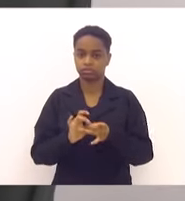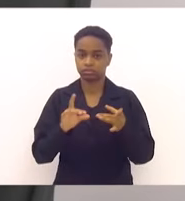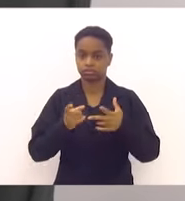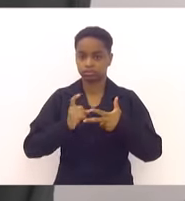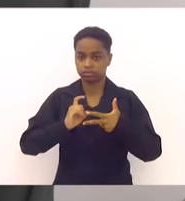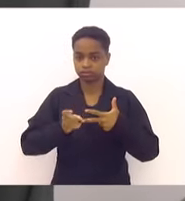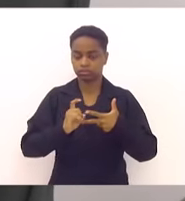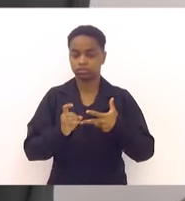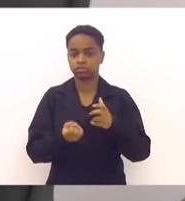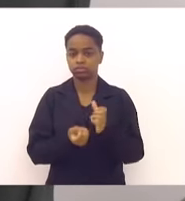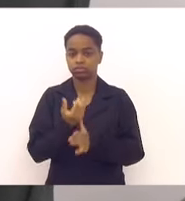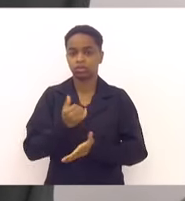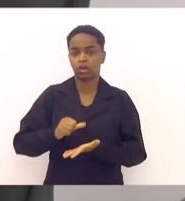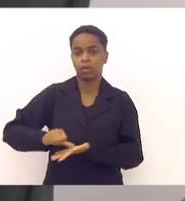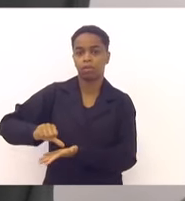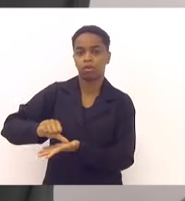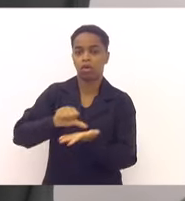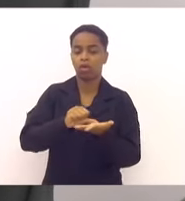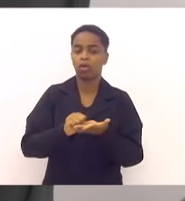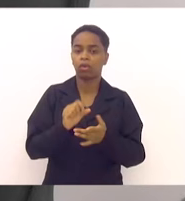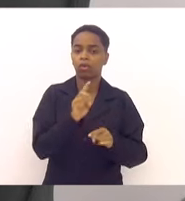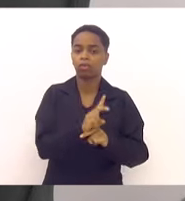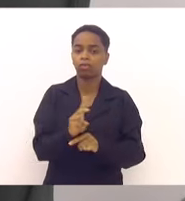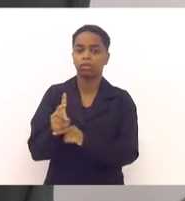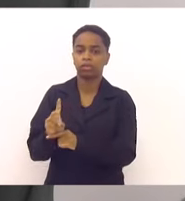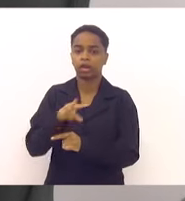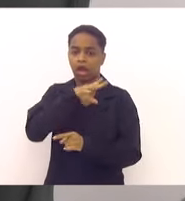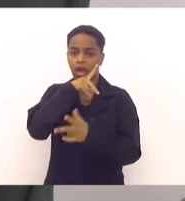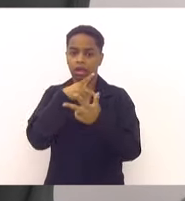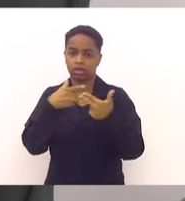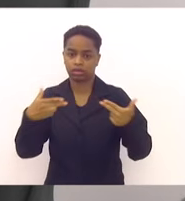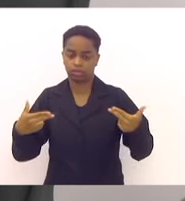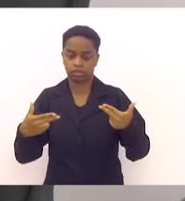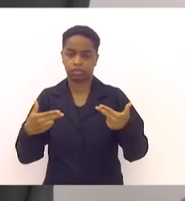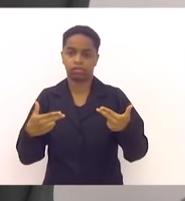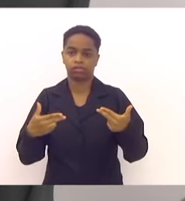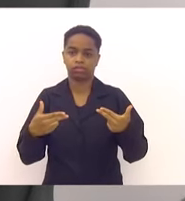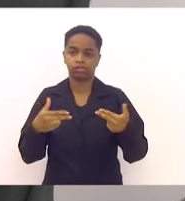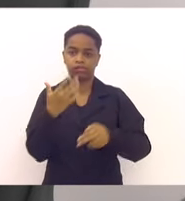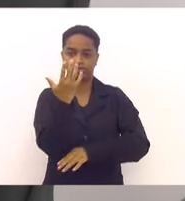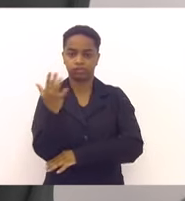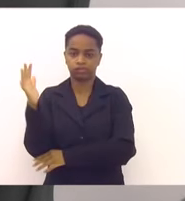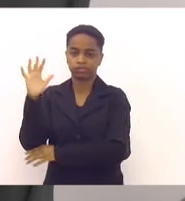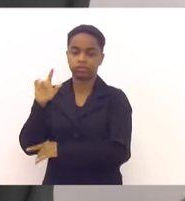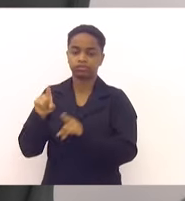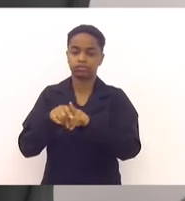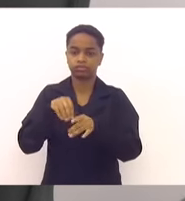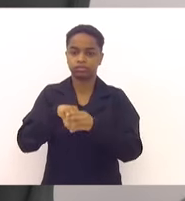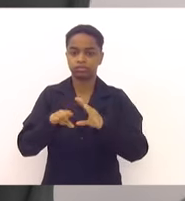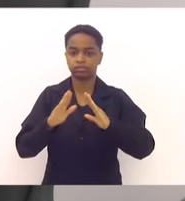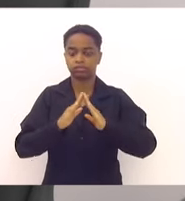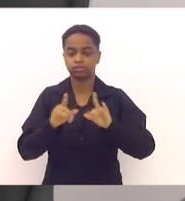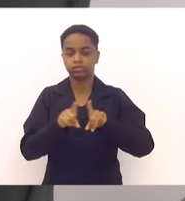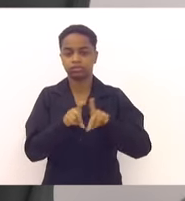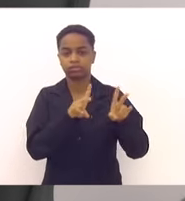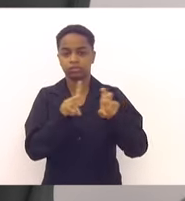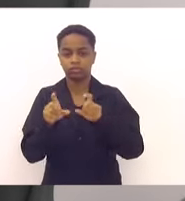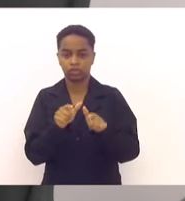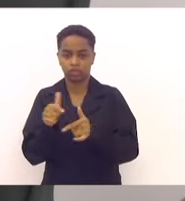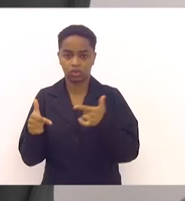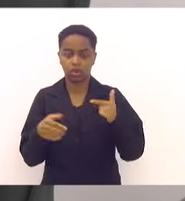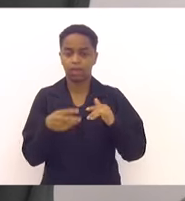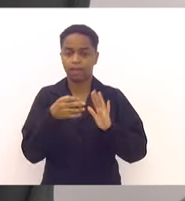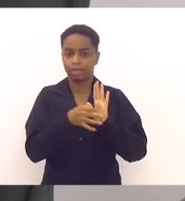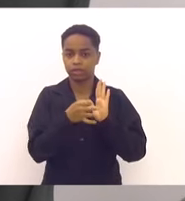Executivo a implantar polos regionais de proteção à fauna silvestre e doméstica e dar outras providências. O parecer pela constitucionalidade com